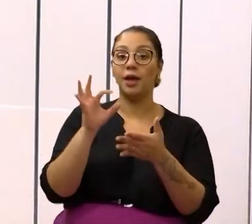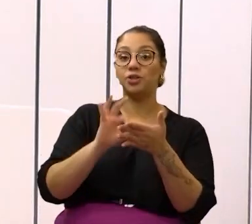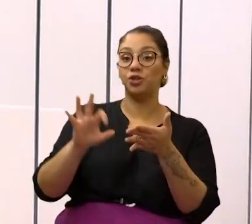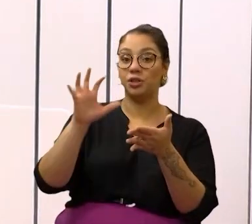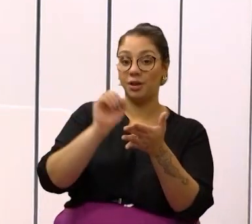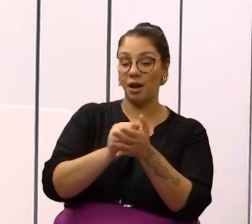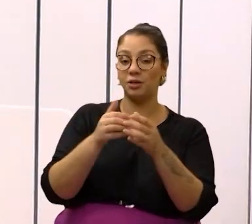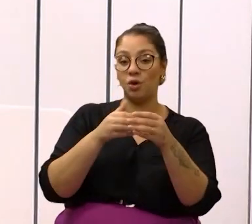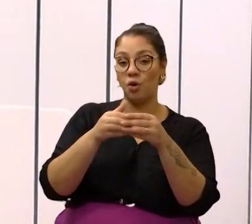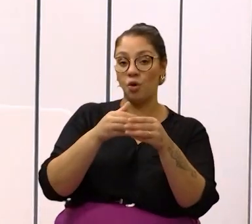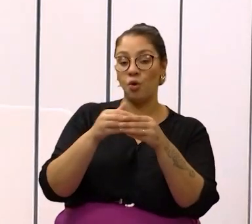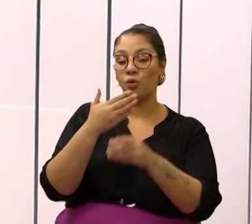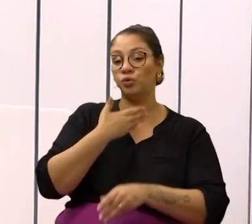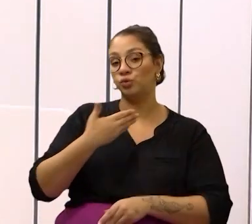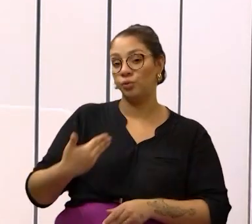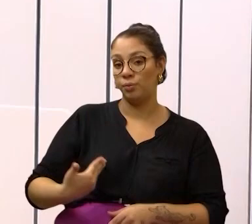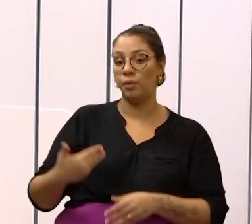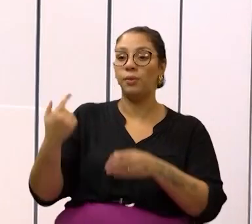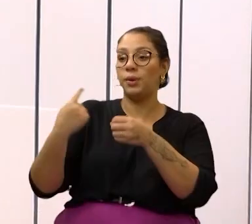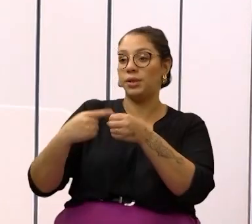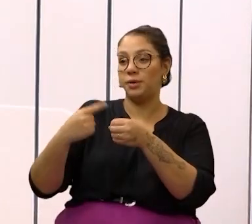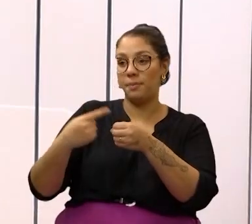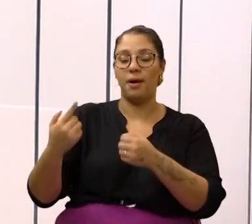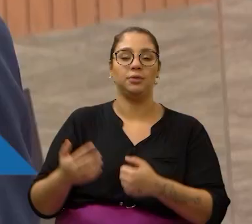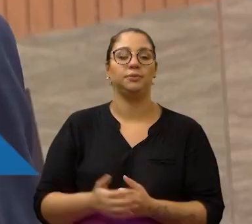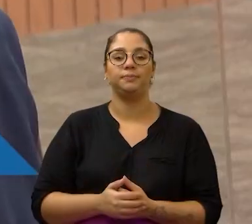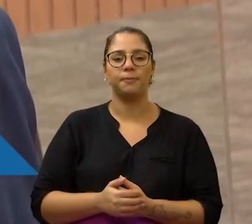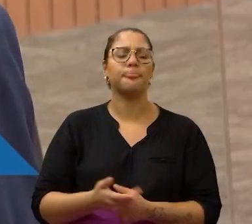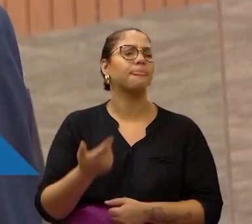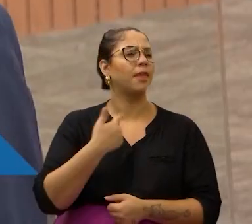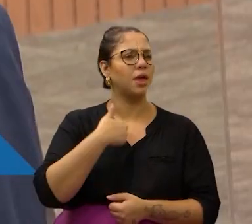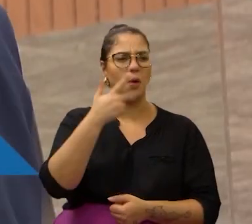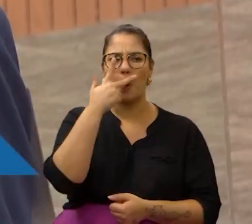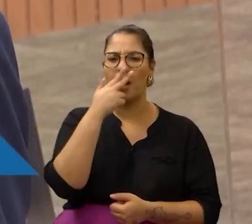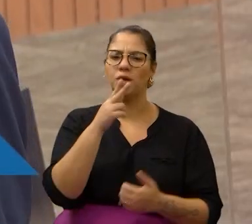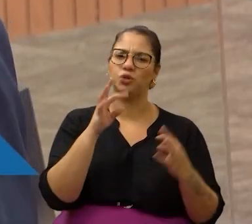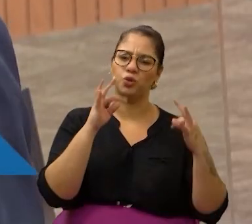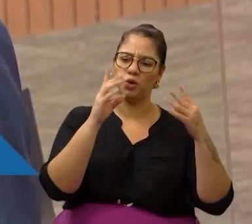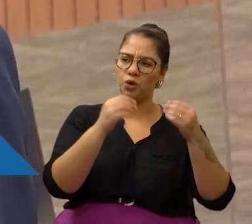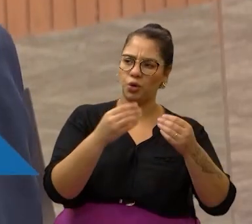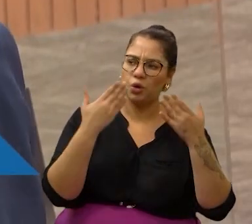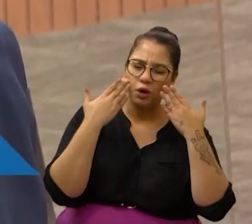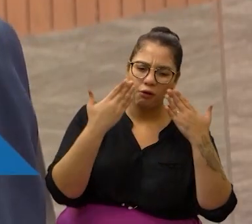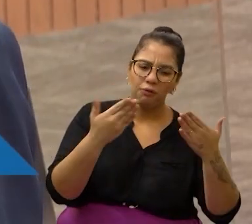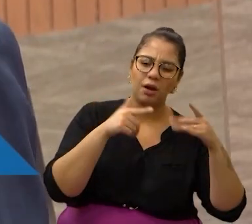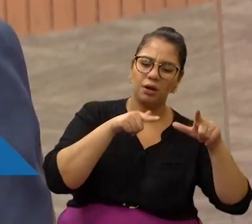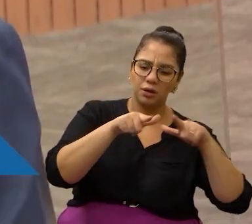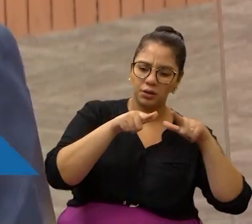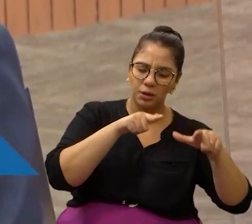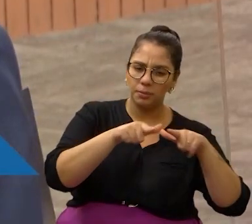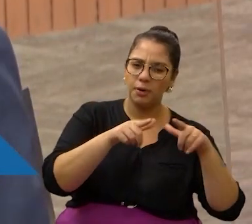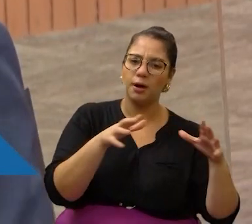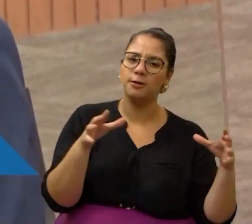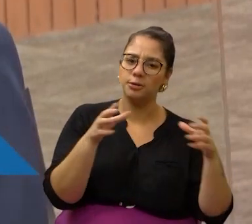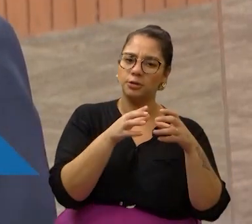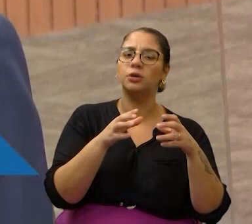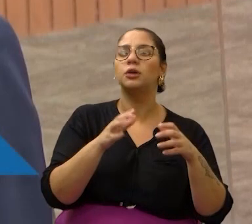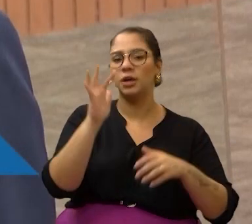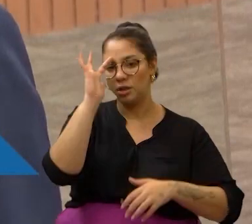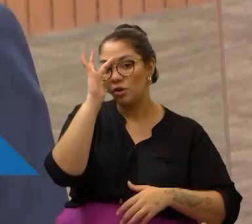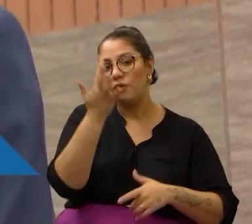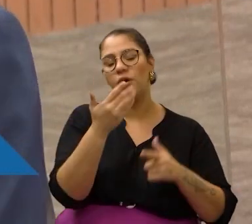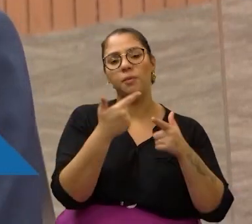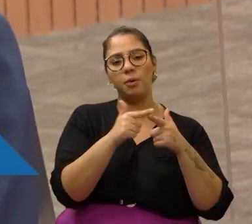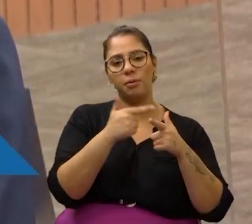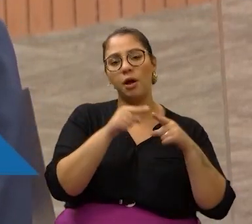inscrição em concursos públicos municipais Eu acho que todas as frentes trabalhando junta pode acabar resolvendo